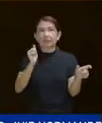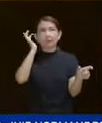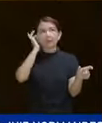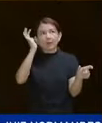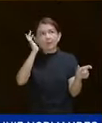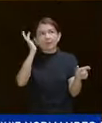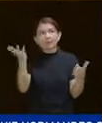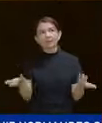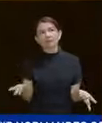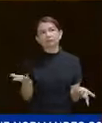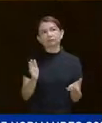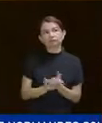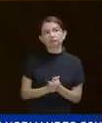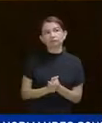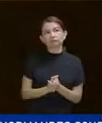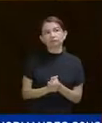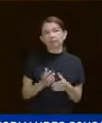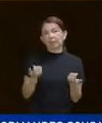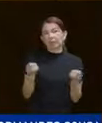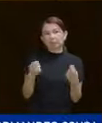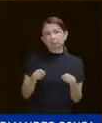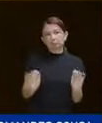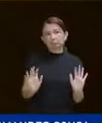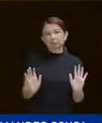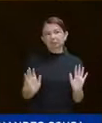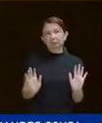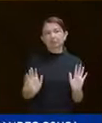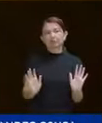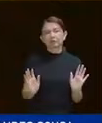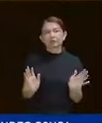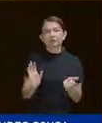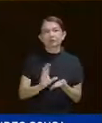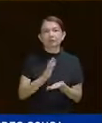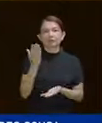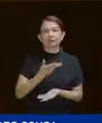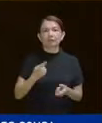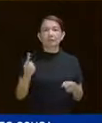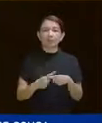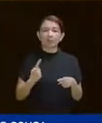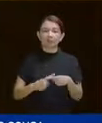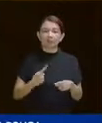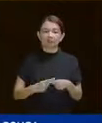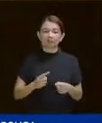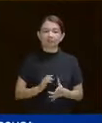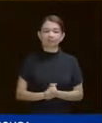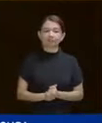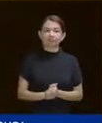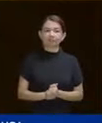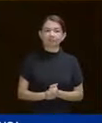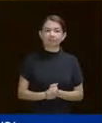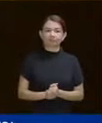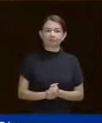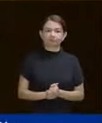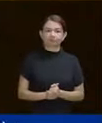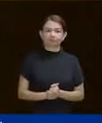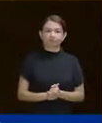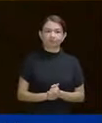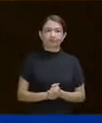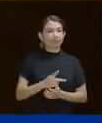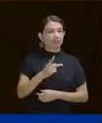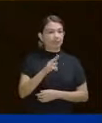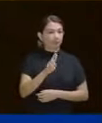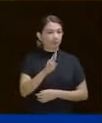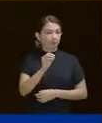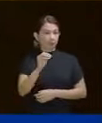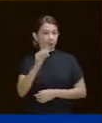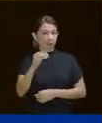imaginava que não deveria ter prestado conta, dar continuidade, porque a procuração que ela